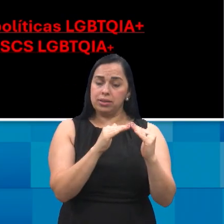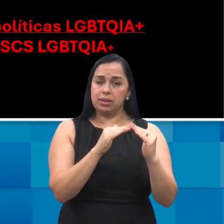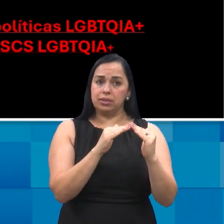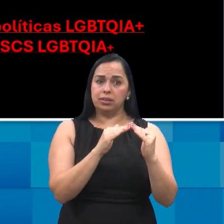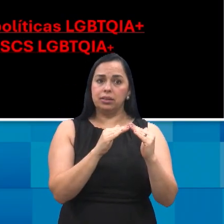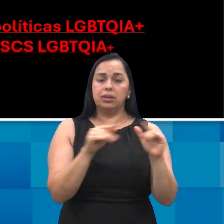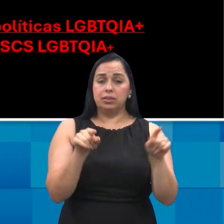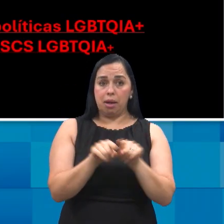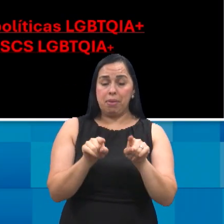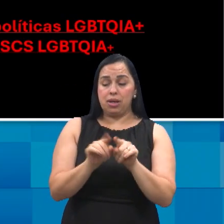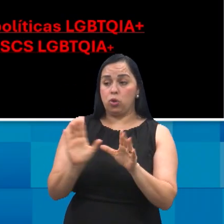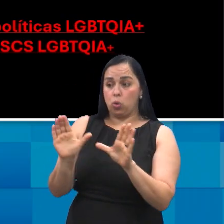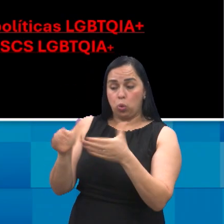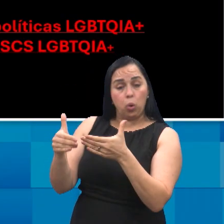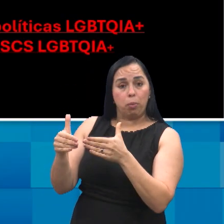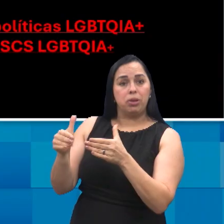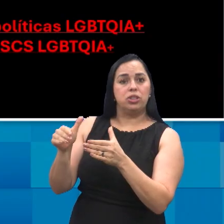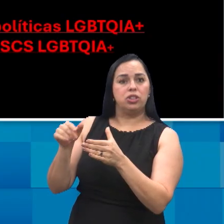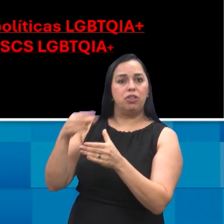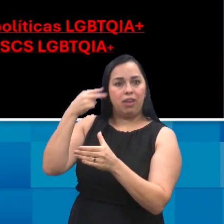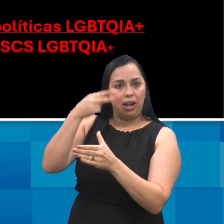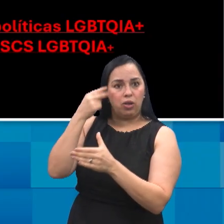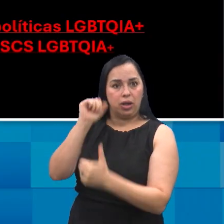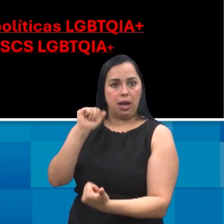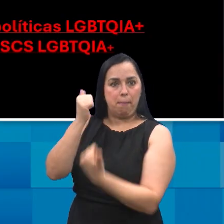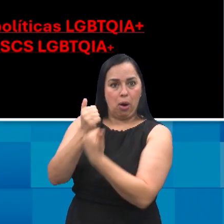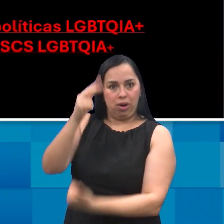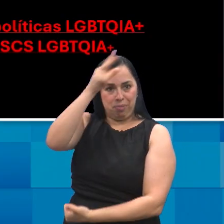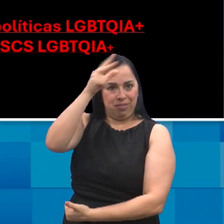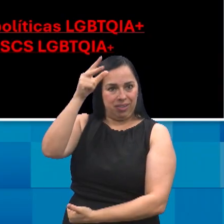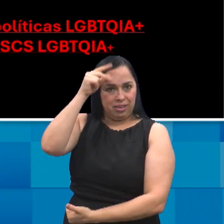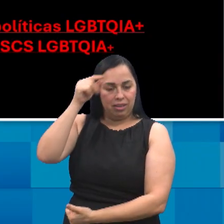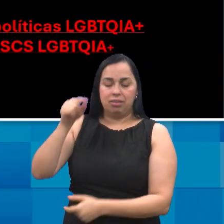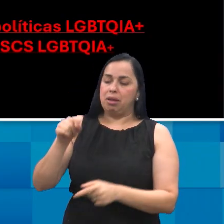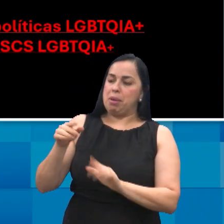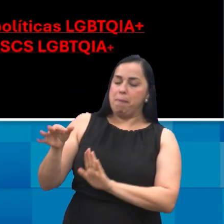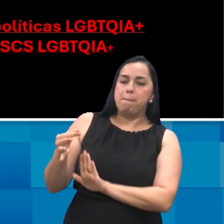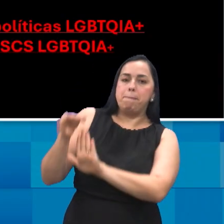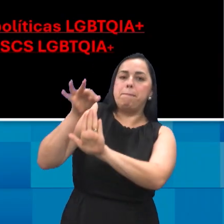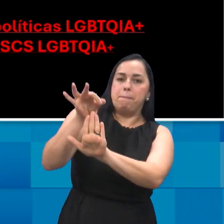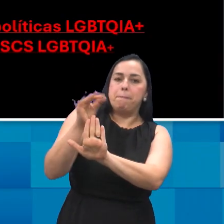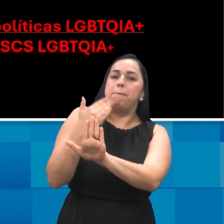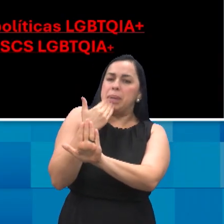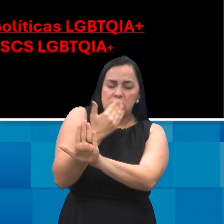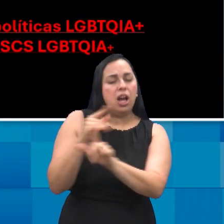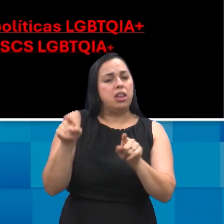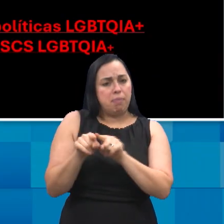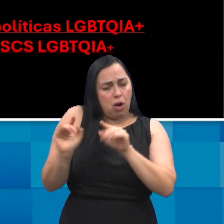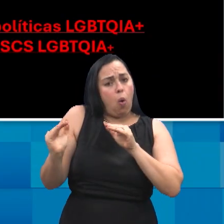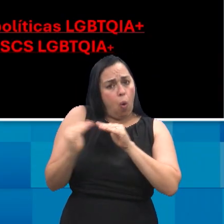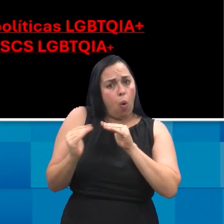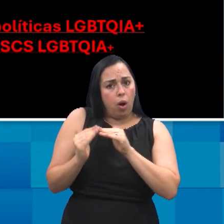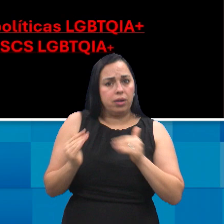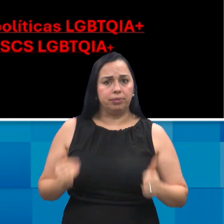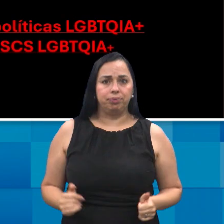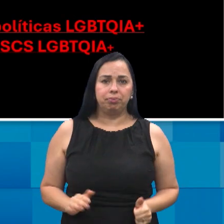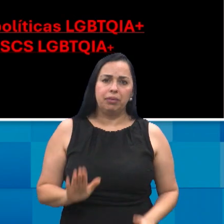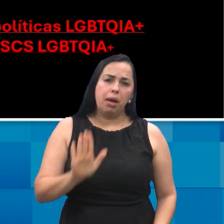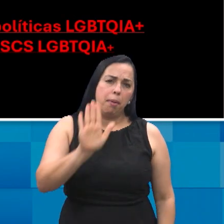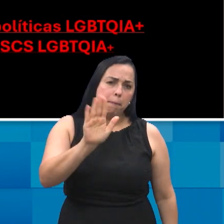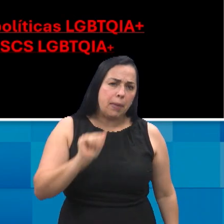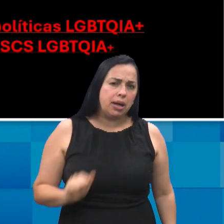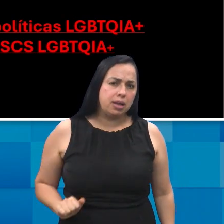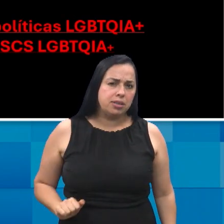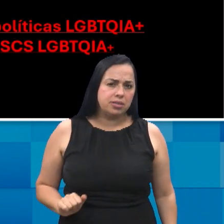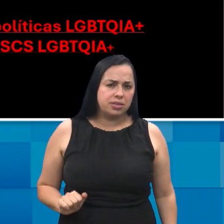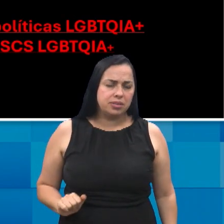da base do prefeito pedir um pedido de informação e transparência, eu vou votar a favor. Agora, veja só vocês os pedidos que eu votei